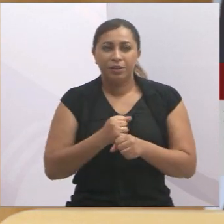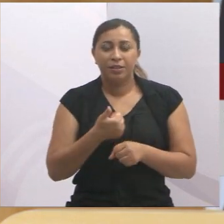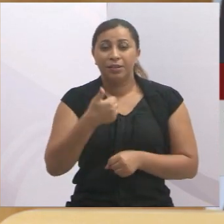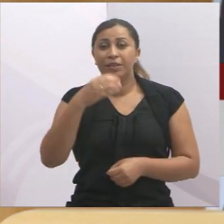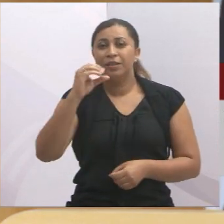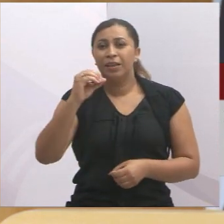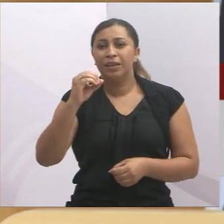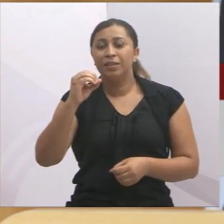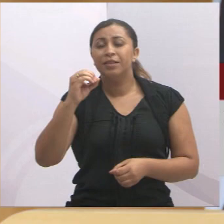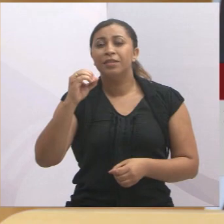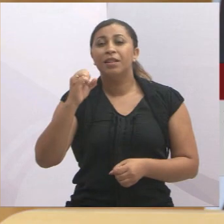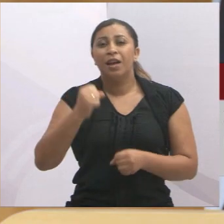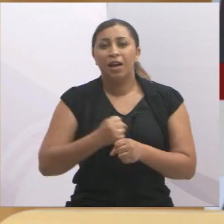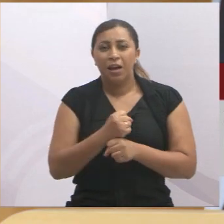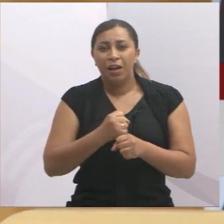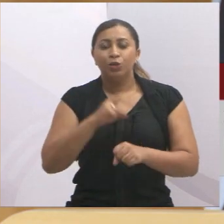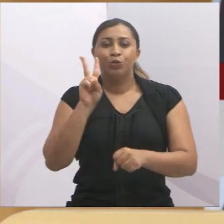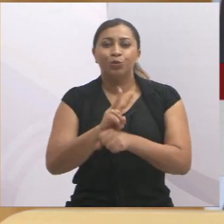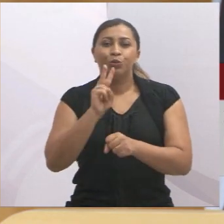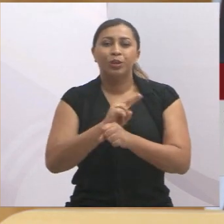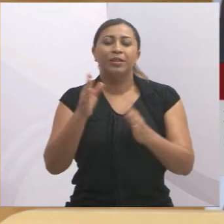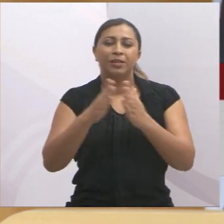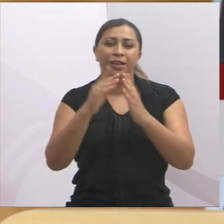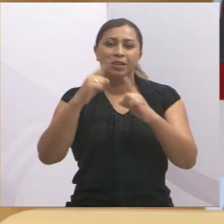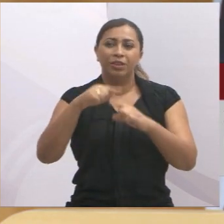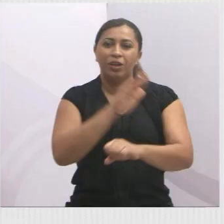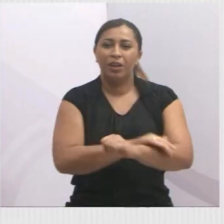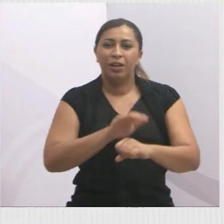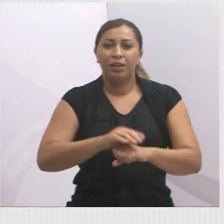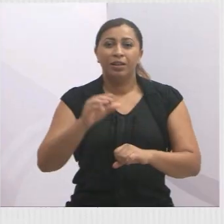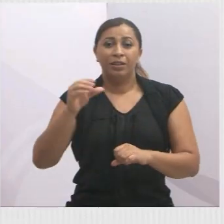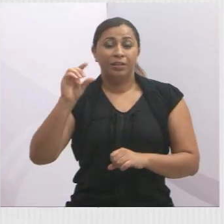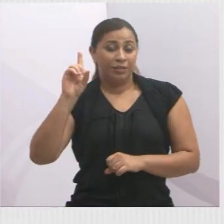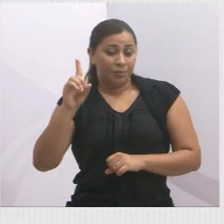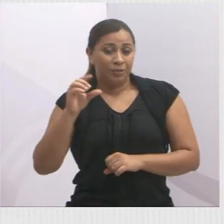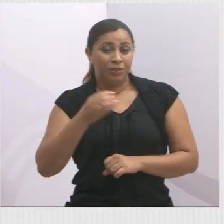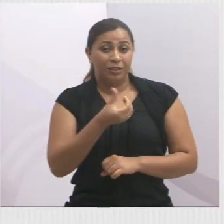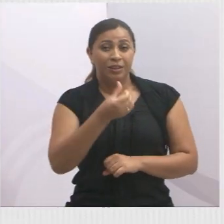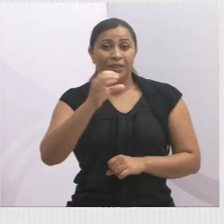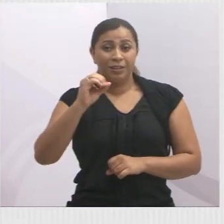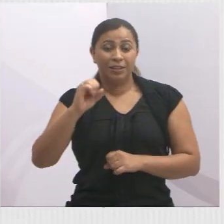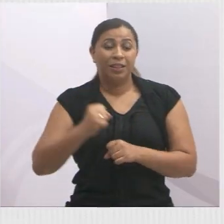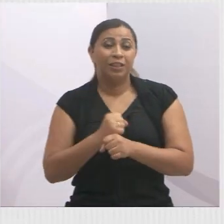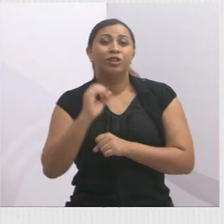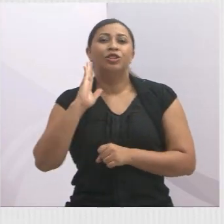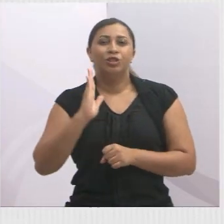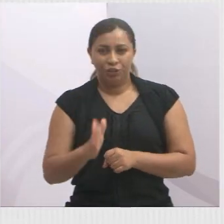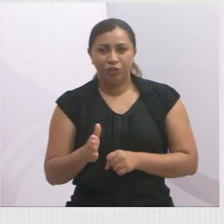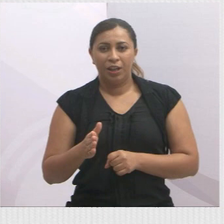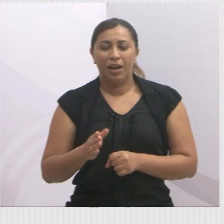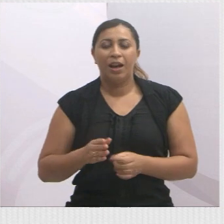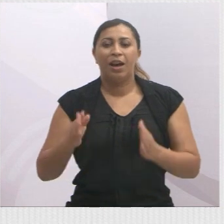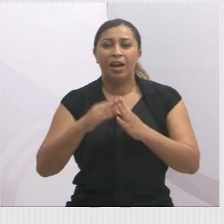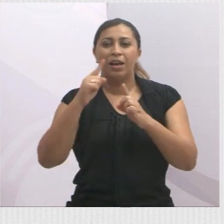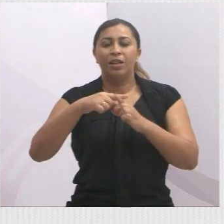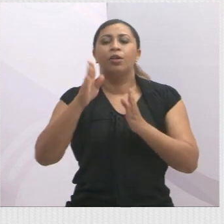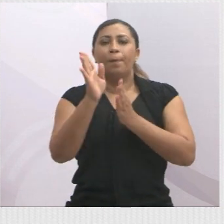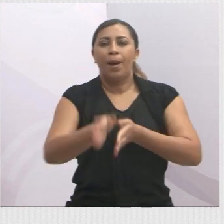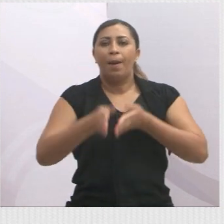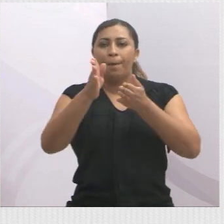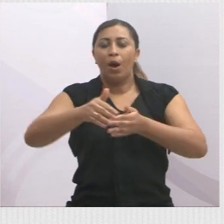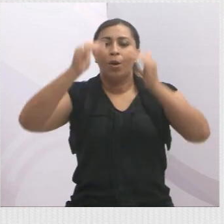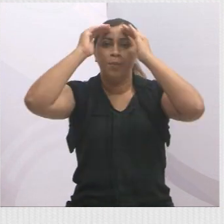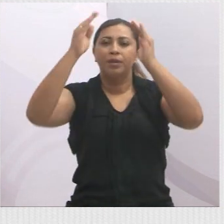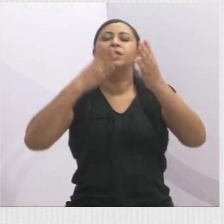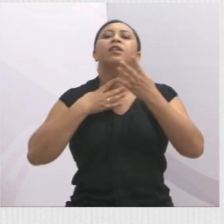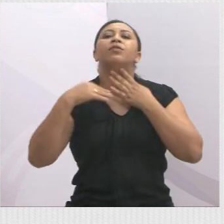anos na presidência da nossa igreja. 60 anos já se passaram. A Igreja de Cristo segue avante, cumprindo o mandamento de